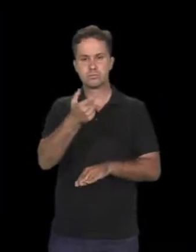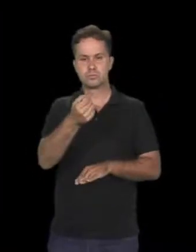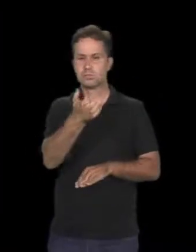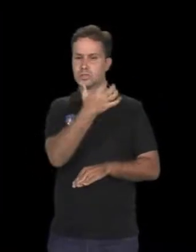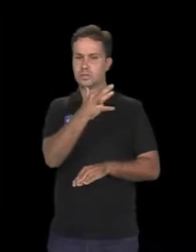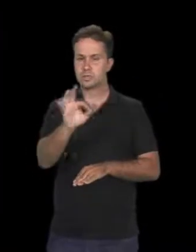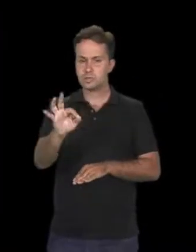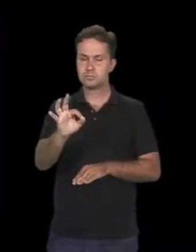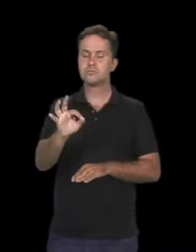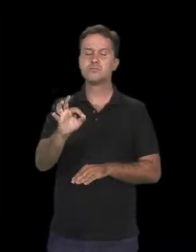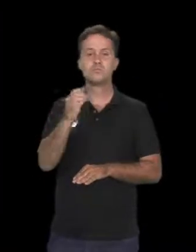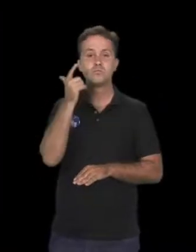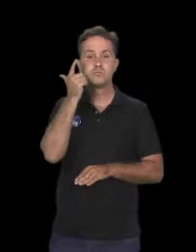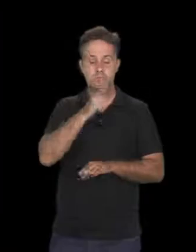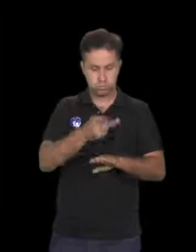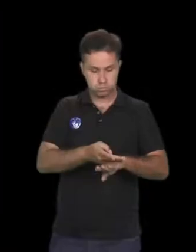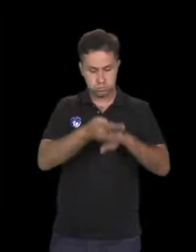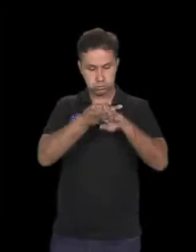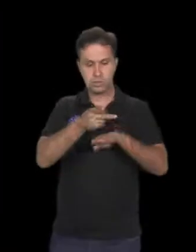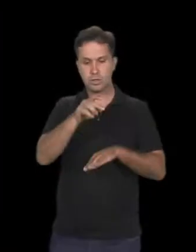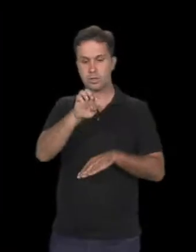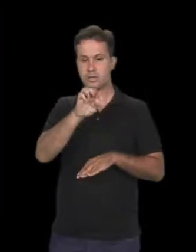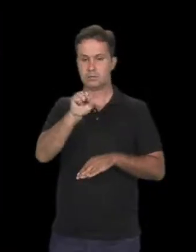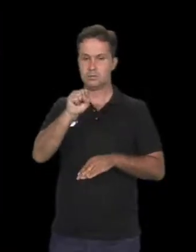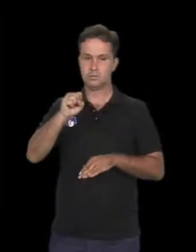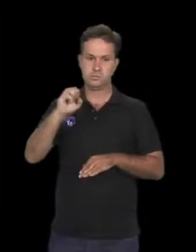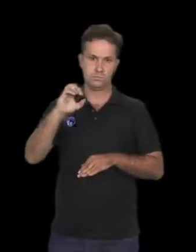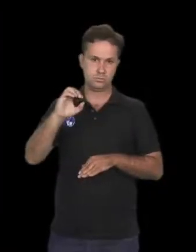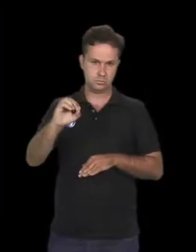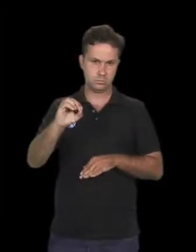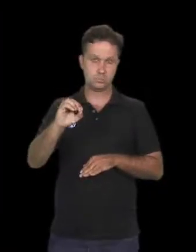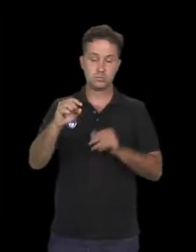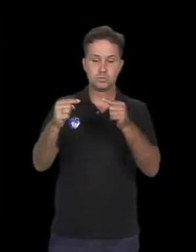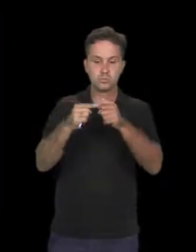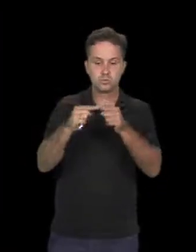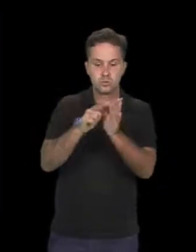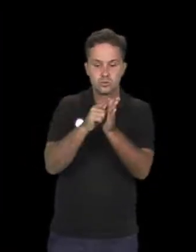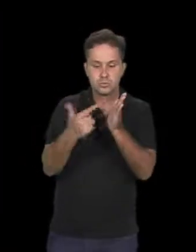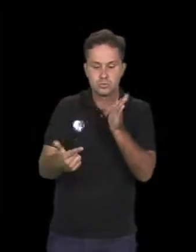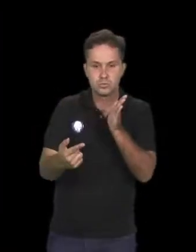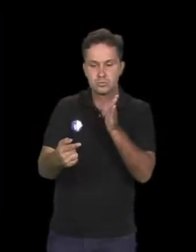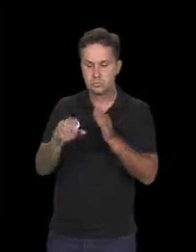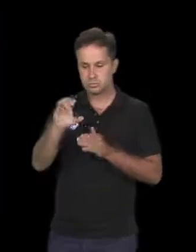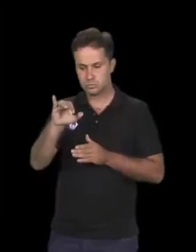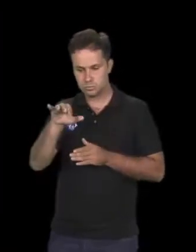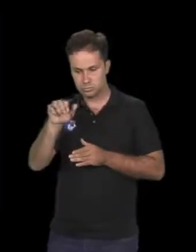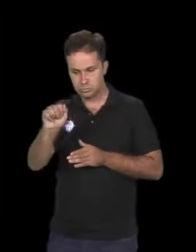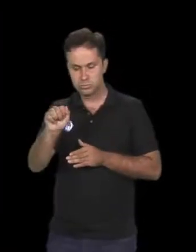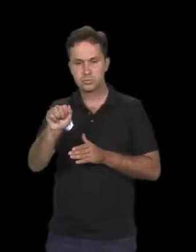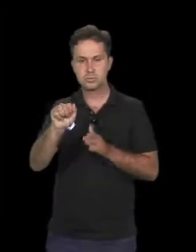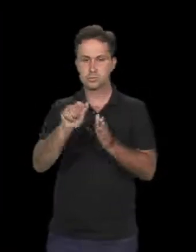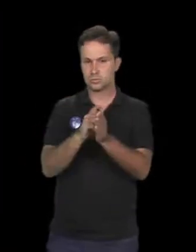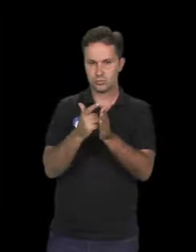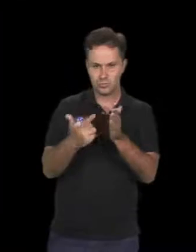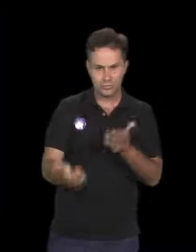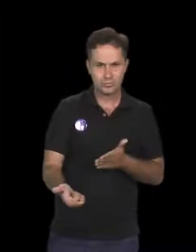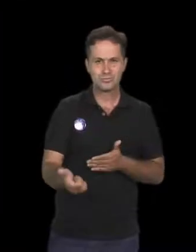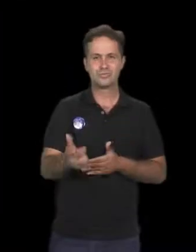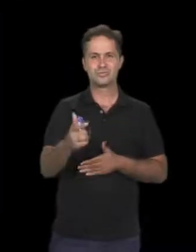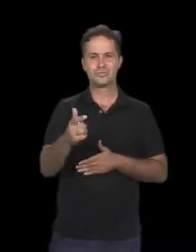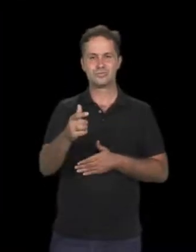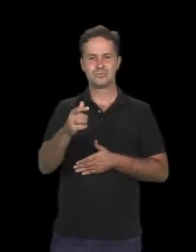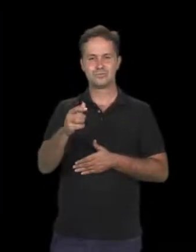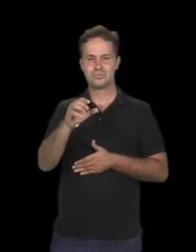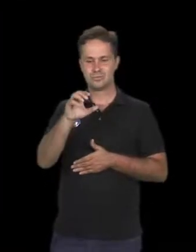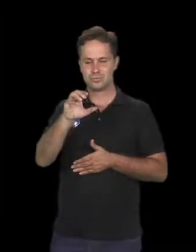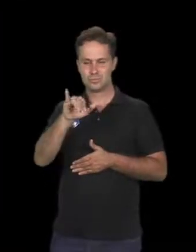de ciência e meio ambiente. E poucos meses depois esse é um texto, não sei se alguns de vocês leram, é